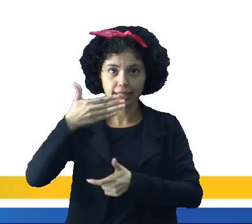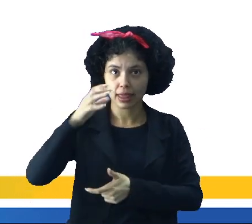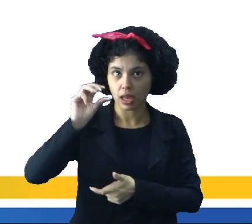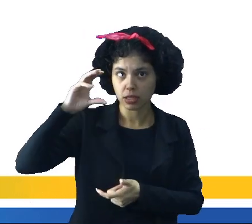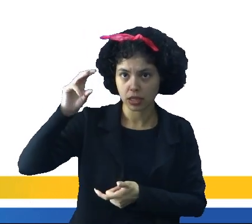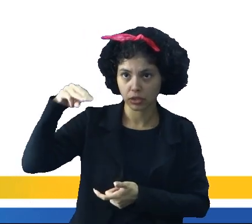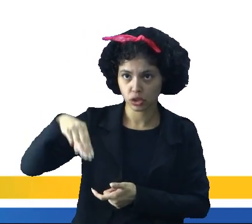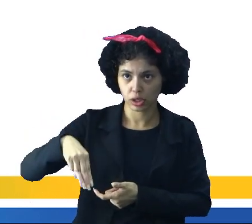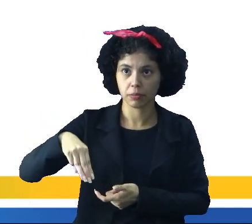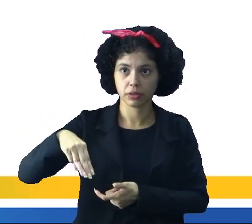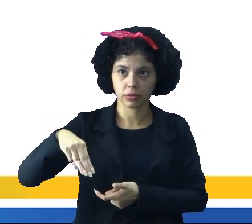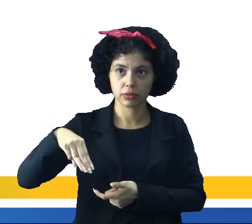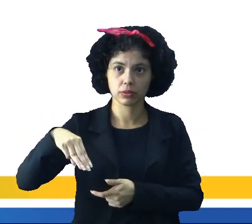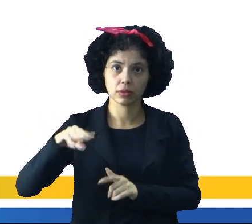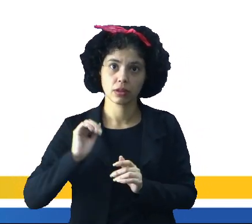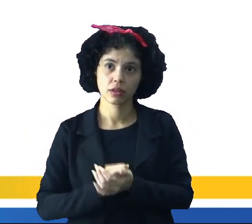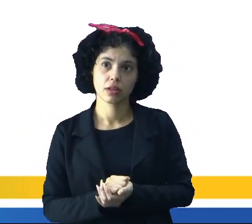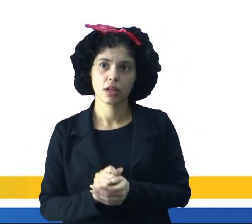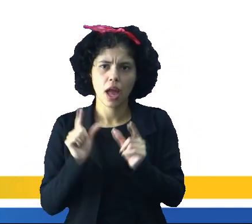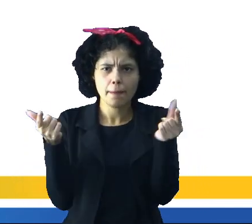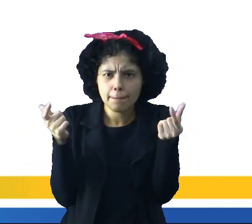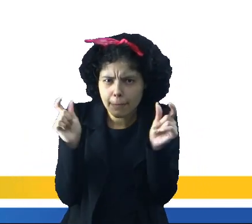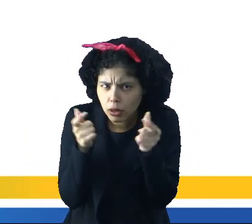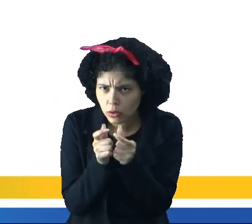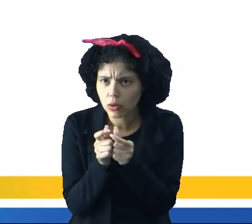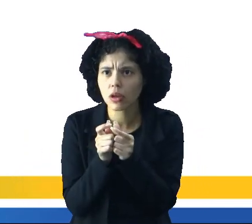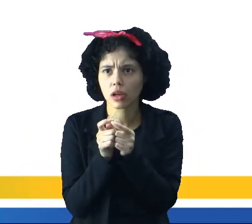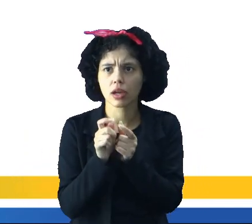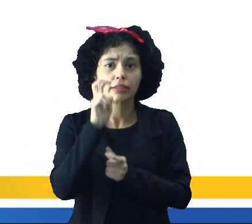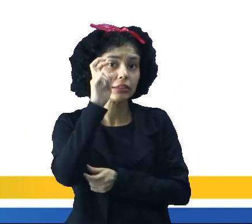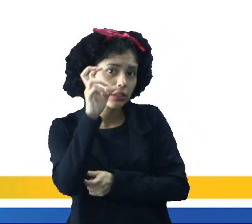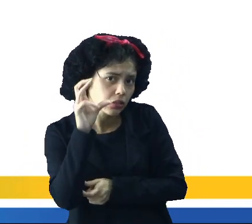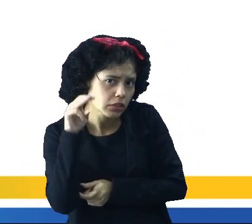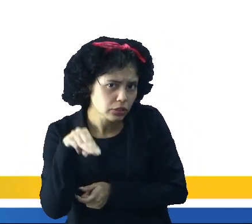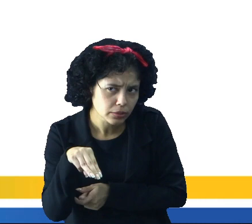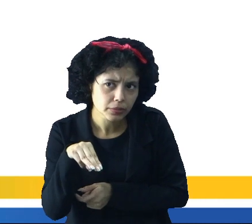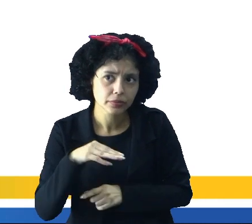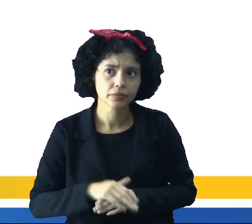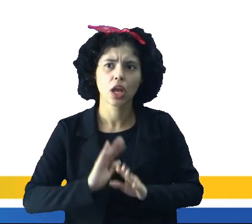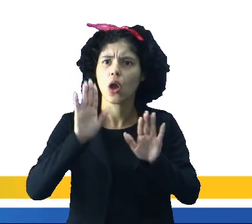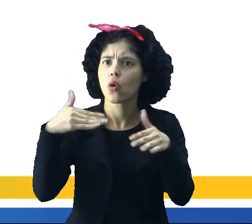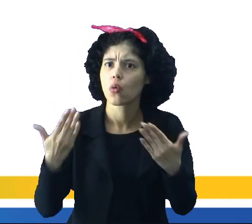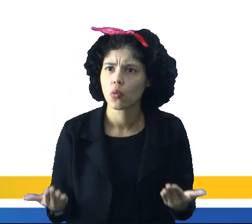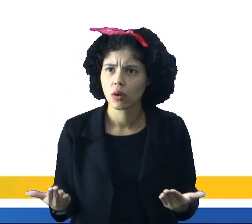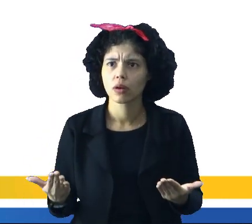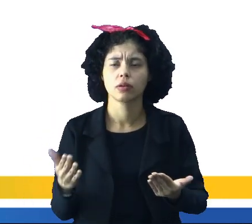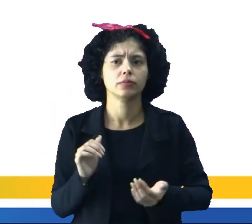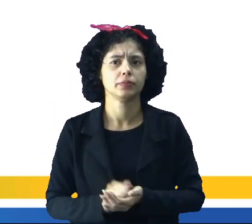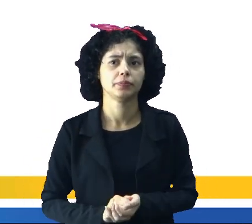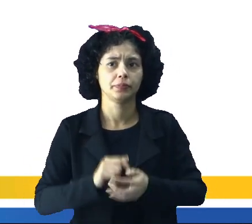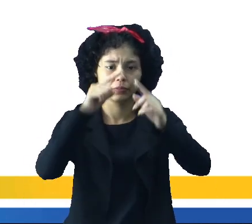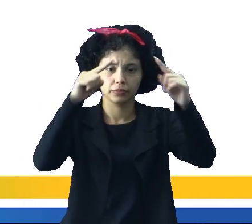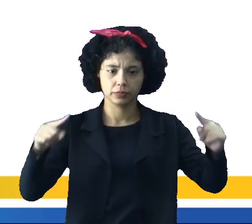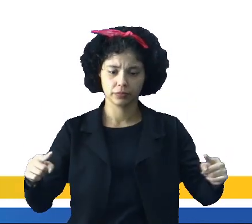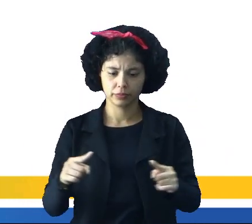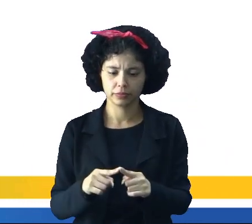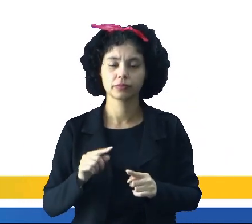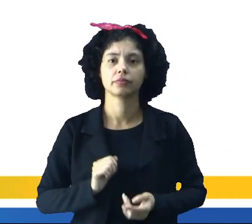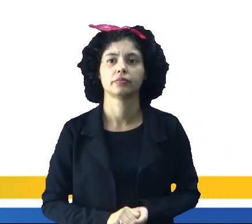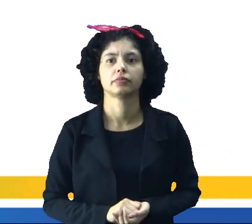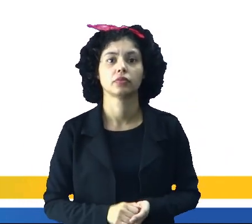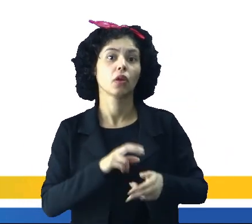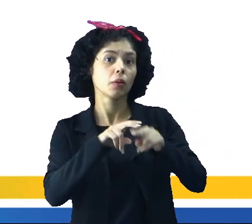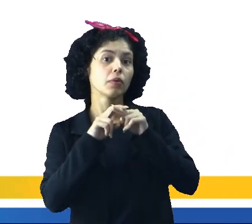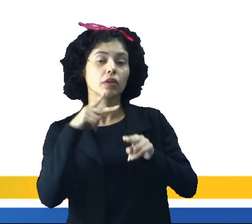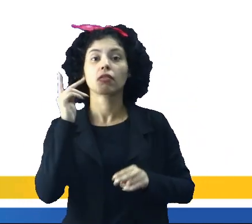de 10 centímetros e a menor medindo 5 centímetros. Qual é a área deste losango?